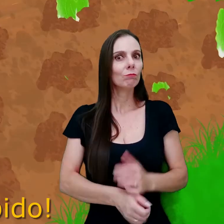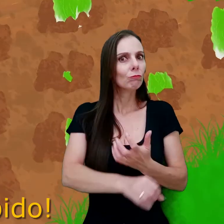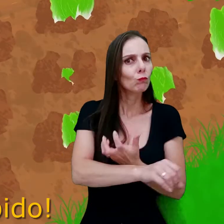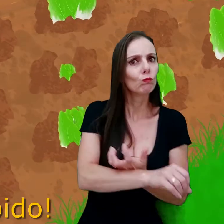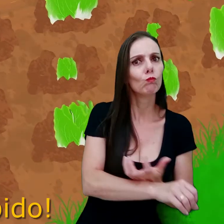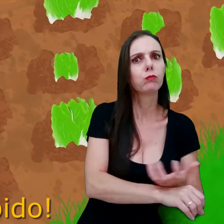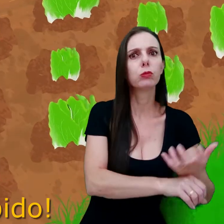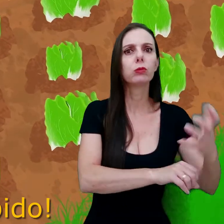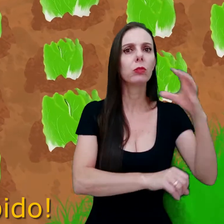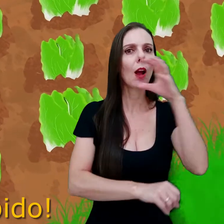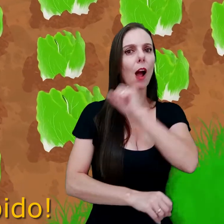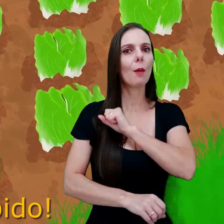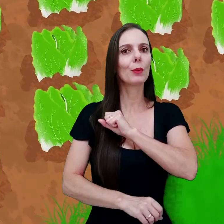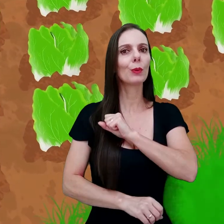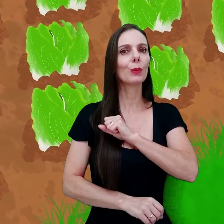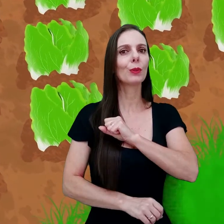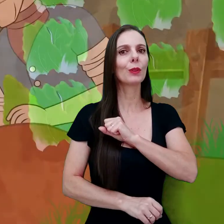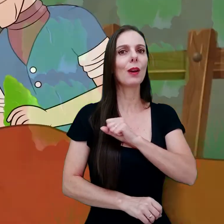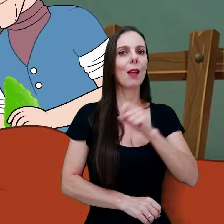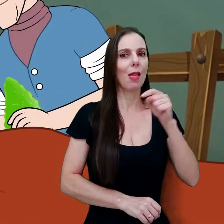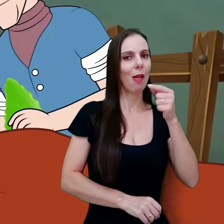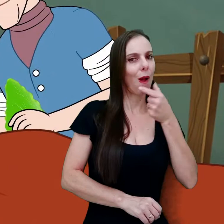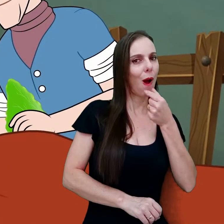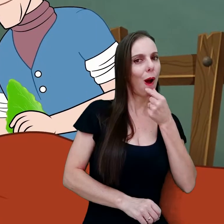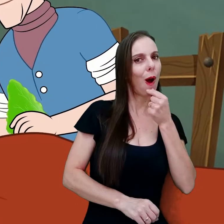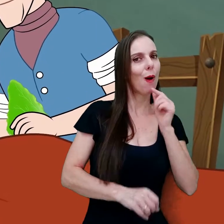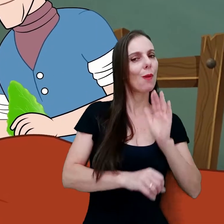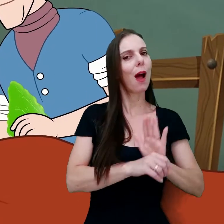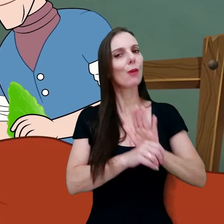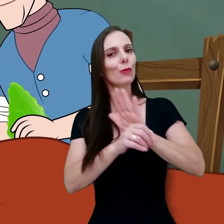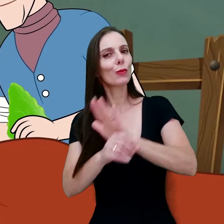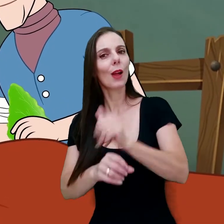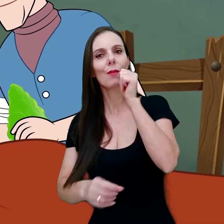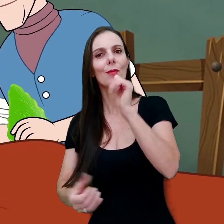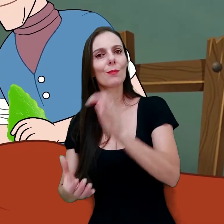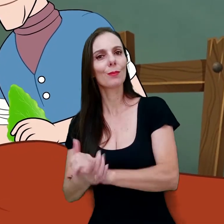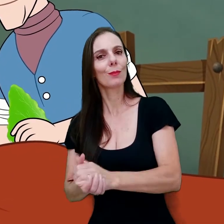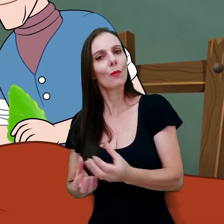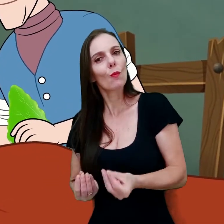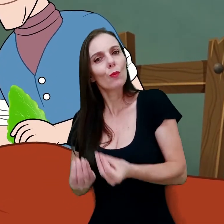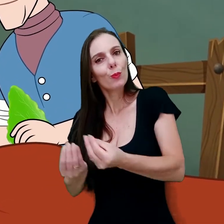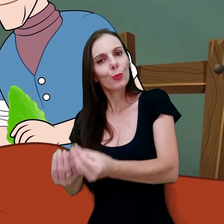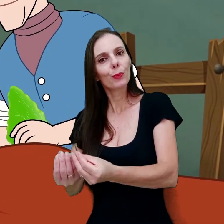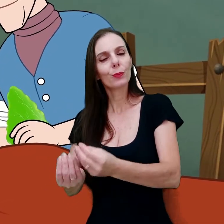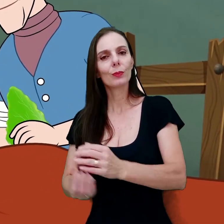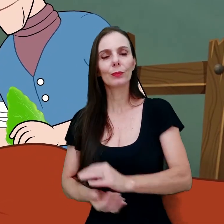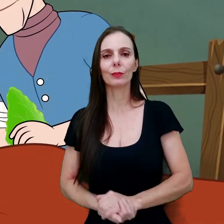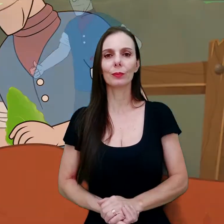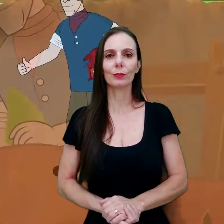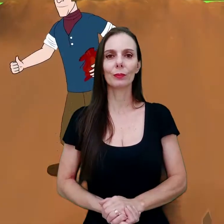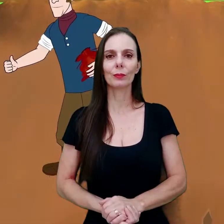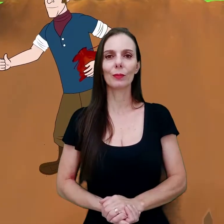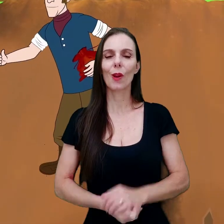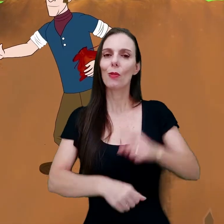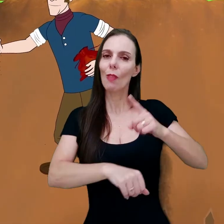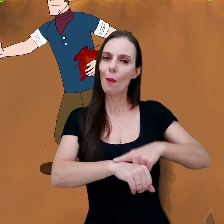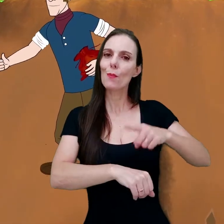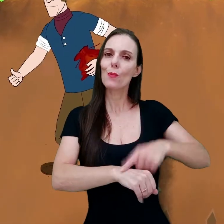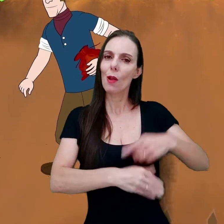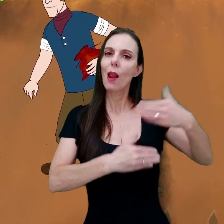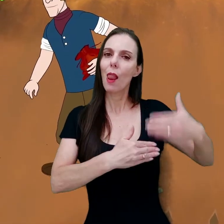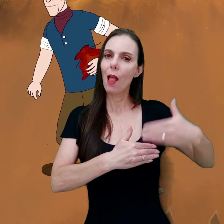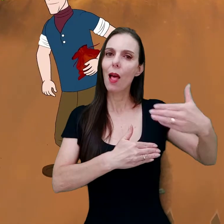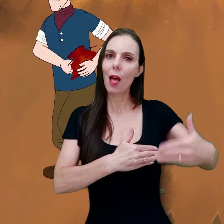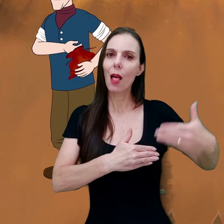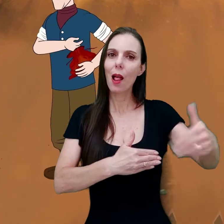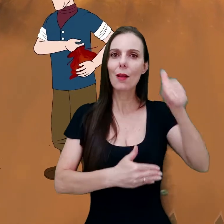Elas cresceram muito rápido. E ele ajudava sua esposa com as folhas. E o tempo se